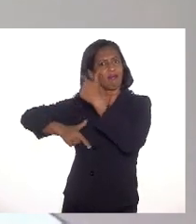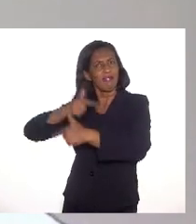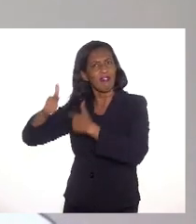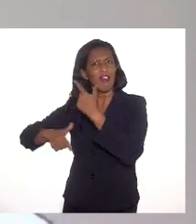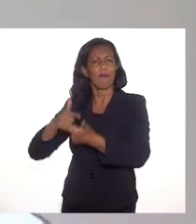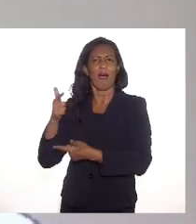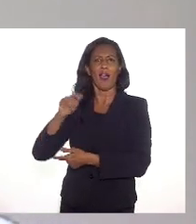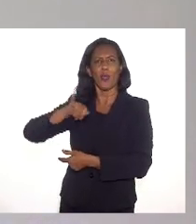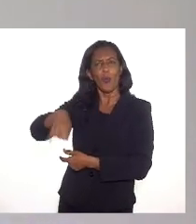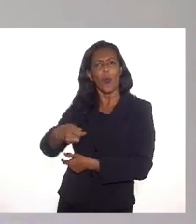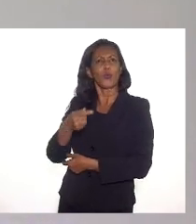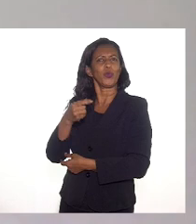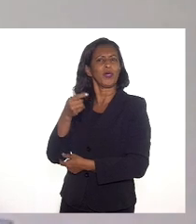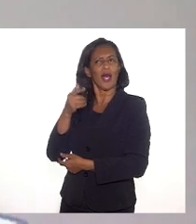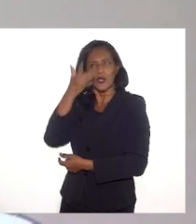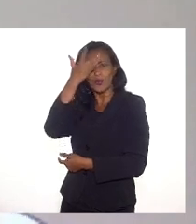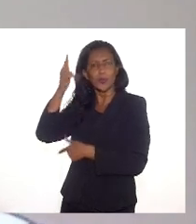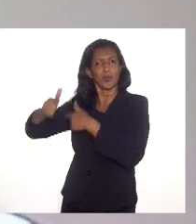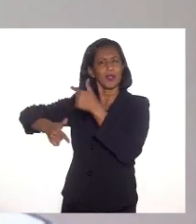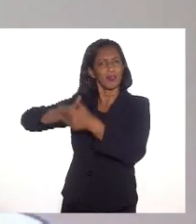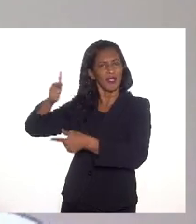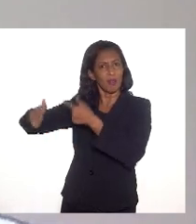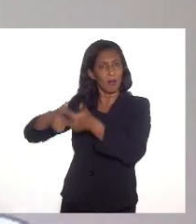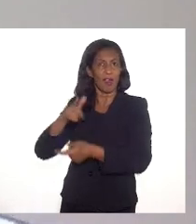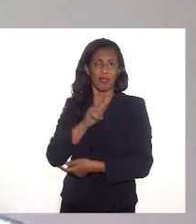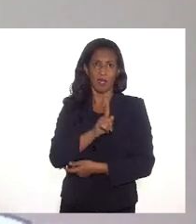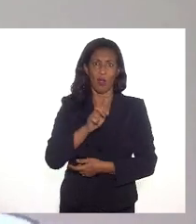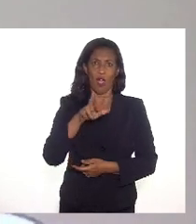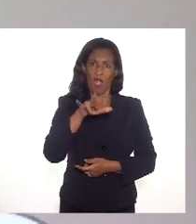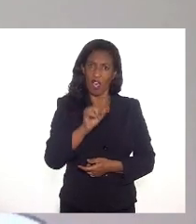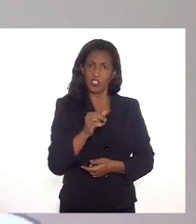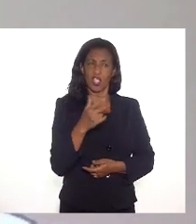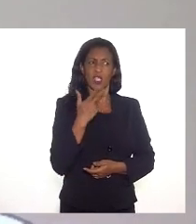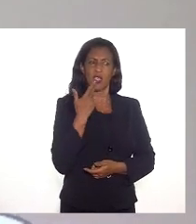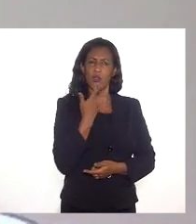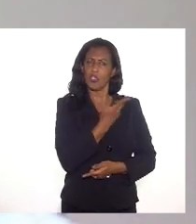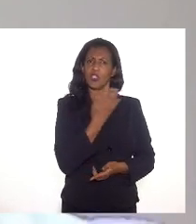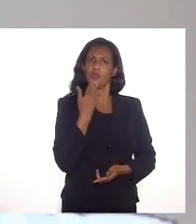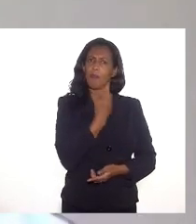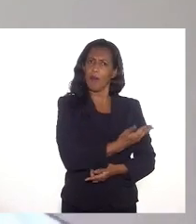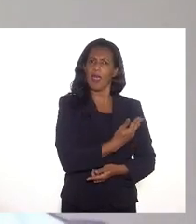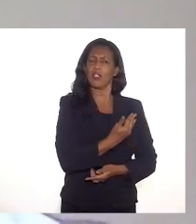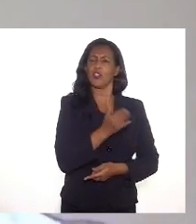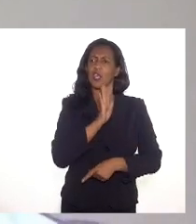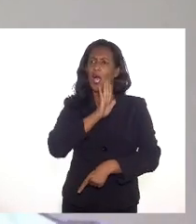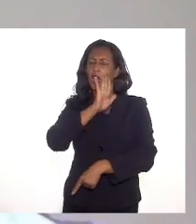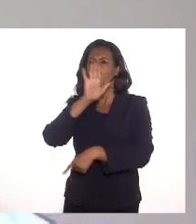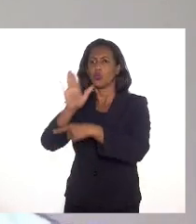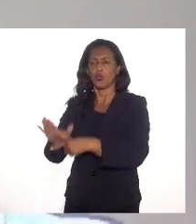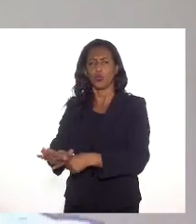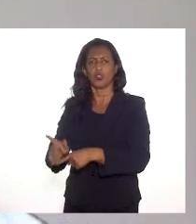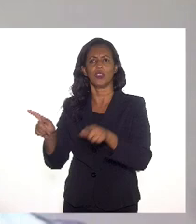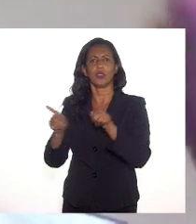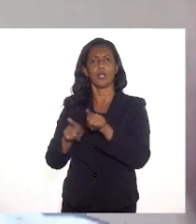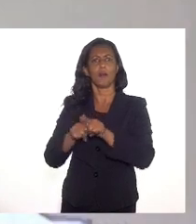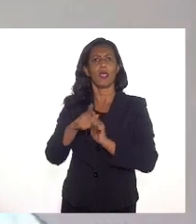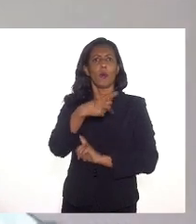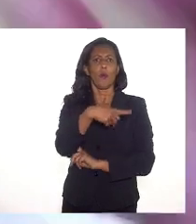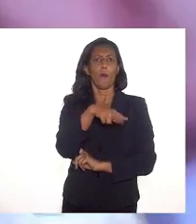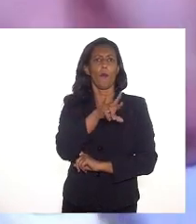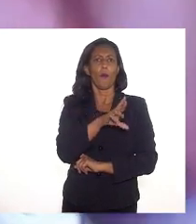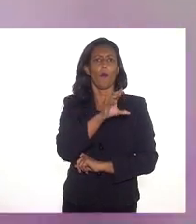gerando oportunidade então a gente propôs isso a AG Rio que haja uma linha de crédito que eles chamam de um produto da AG Rio um produto